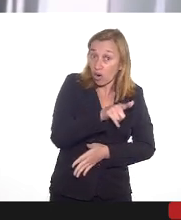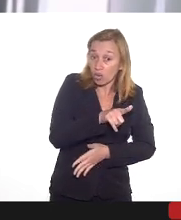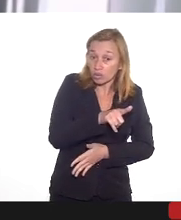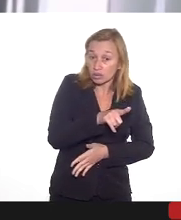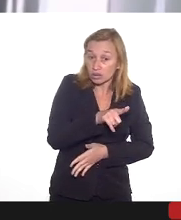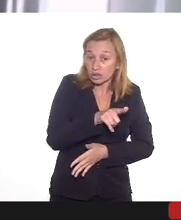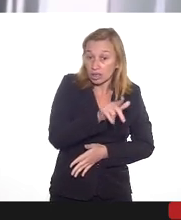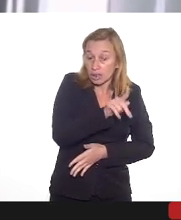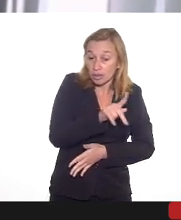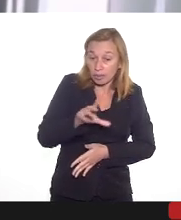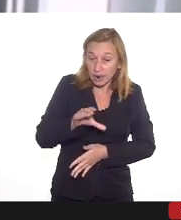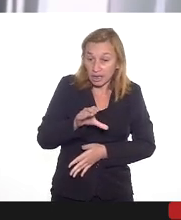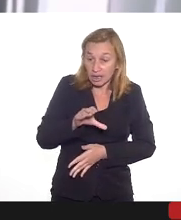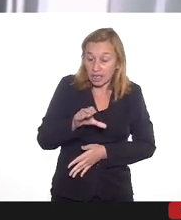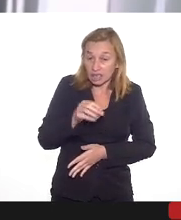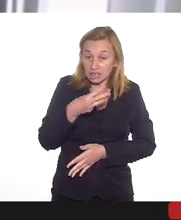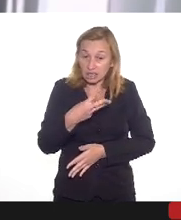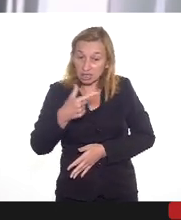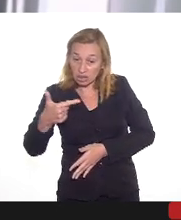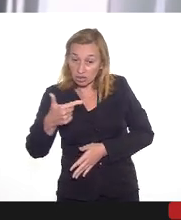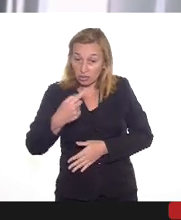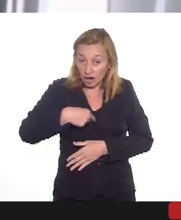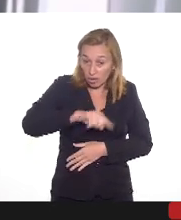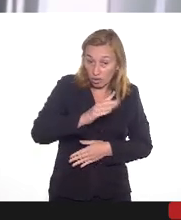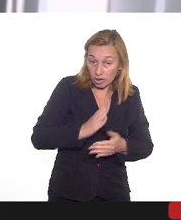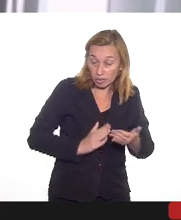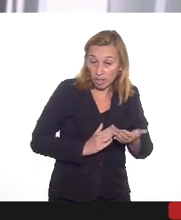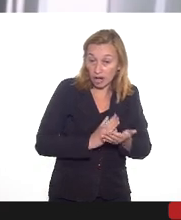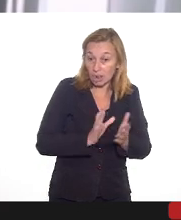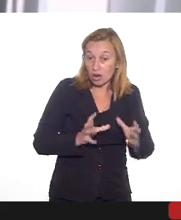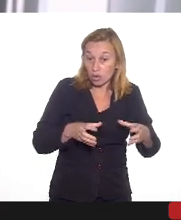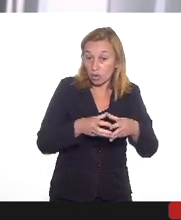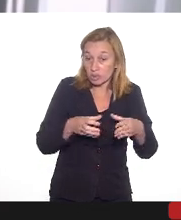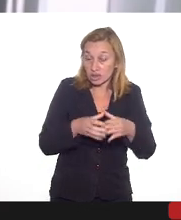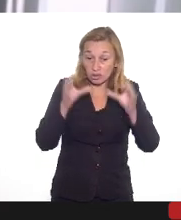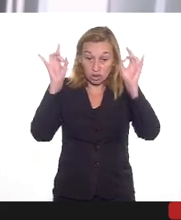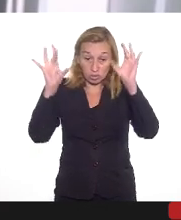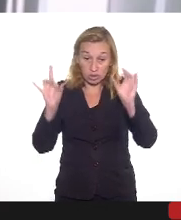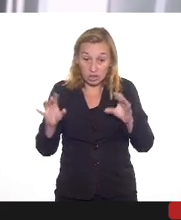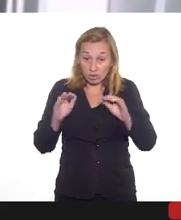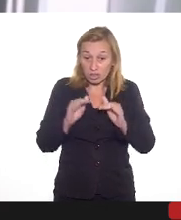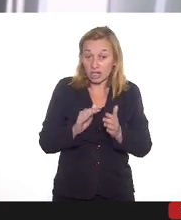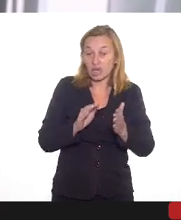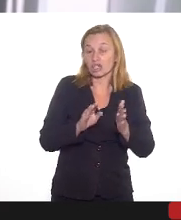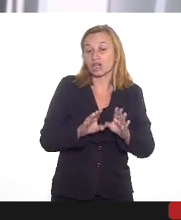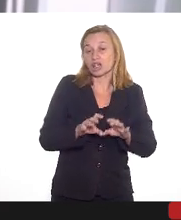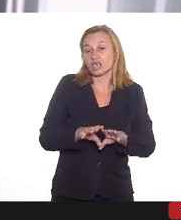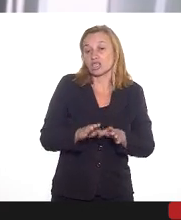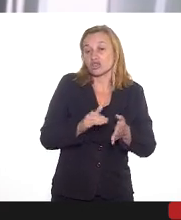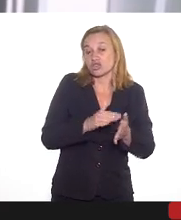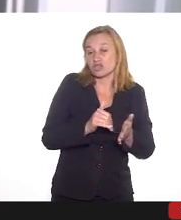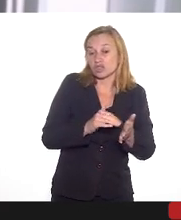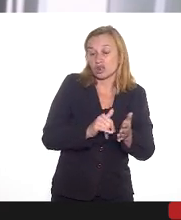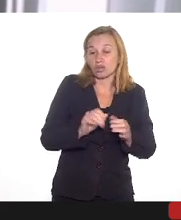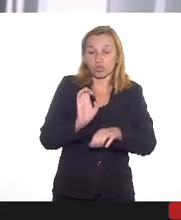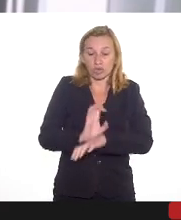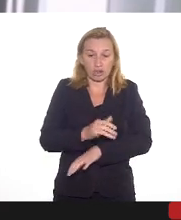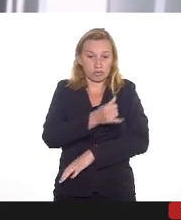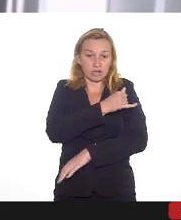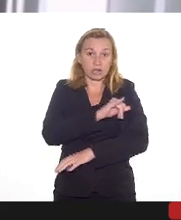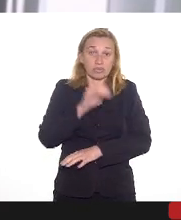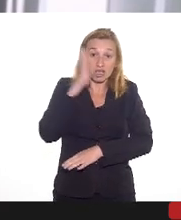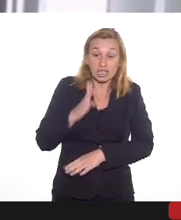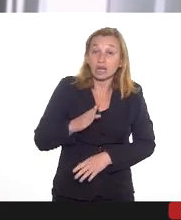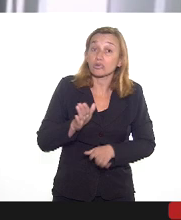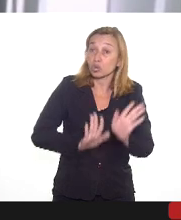foi aprovada a PEC 32, vai agora para a Comissão Especial, que é um desmonte do Estado brasileiro e do serviço público. Então, a gente tem que ter muito cuidado,